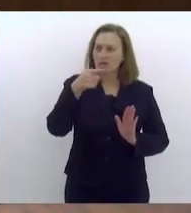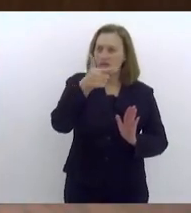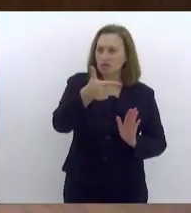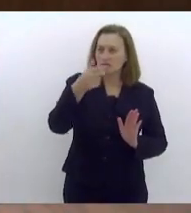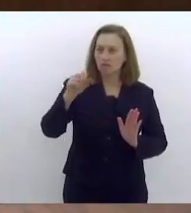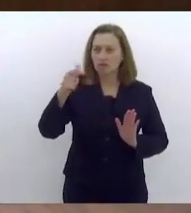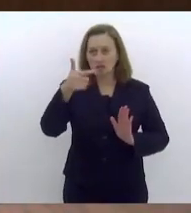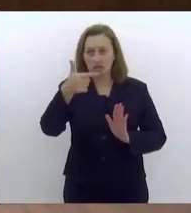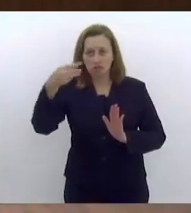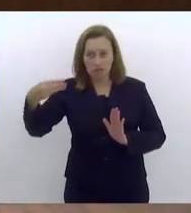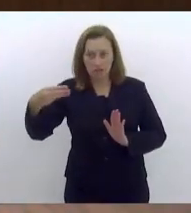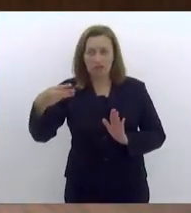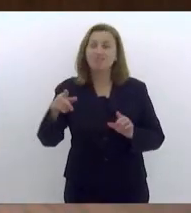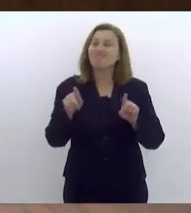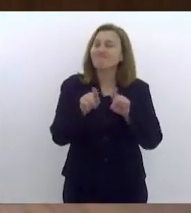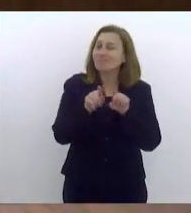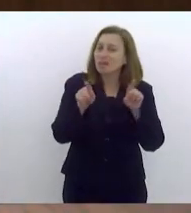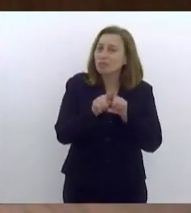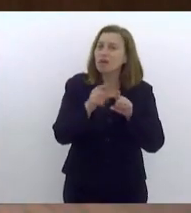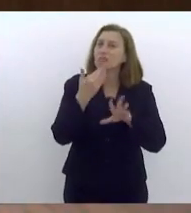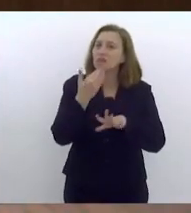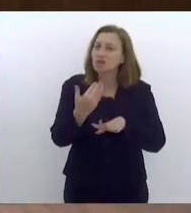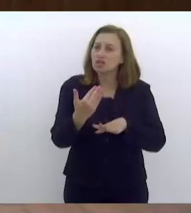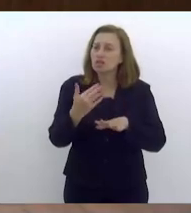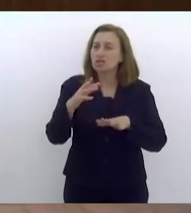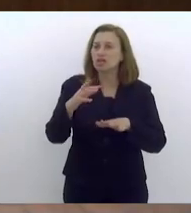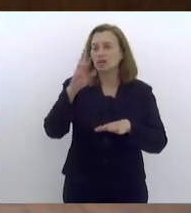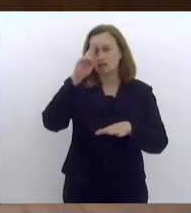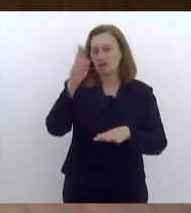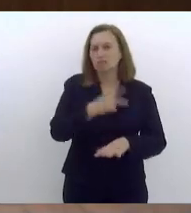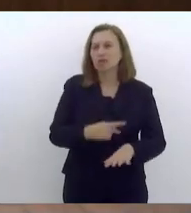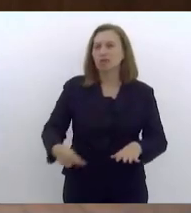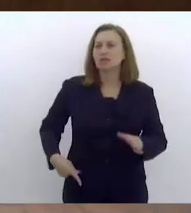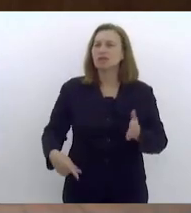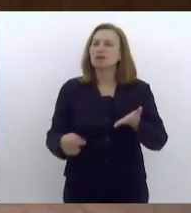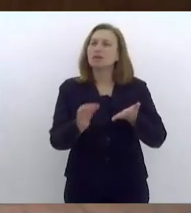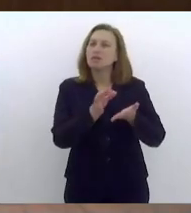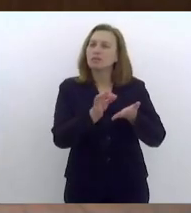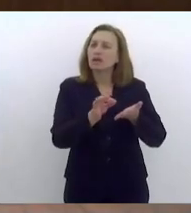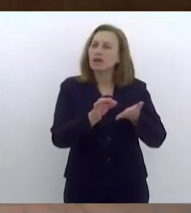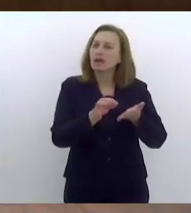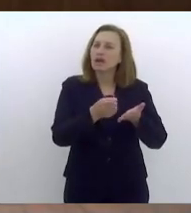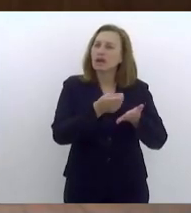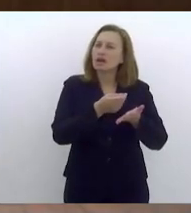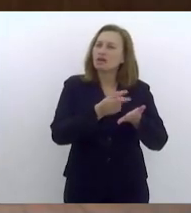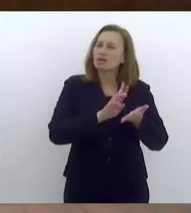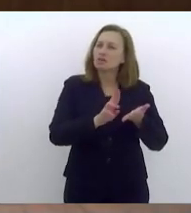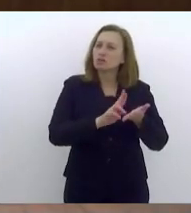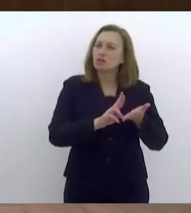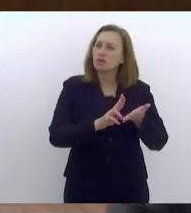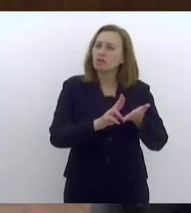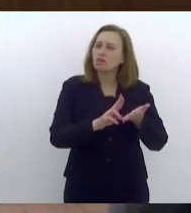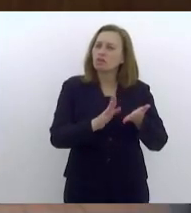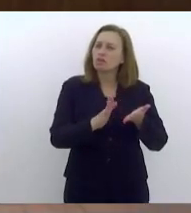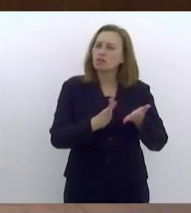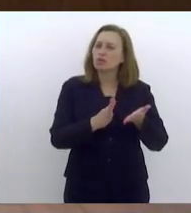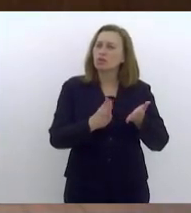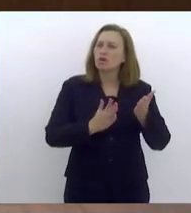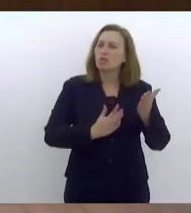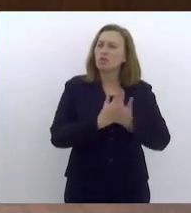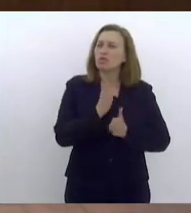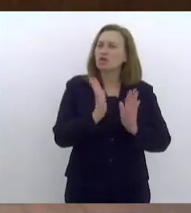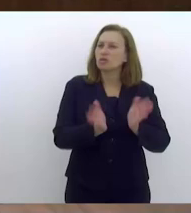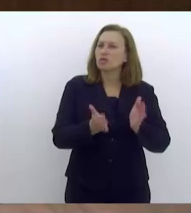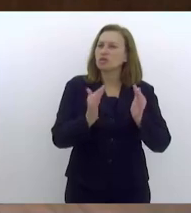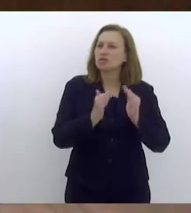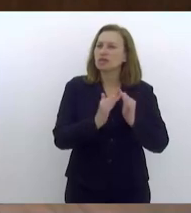345/23. E também pedir a senhora para me inscrever na declaração de voto sobre um projeto de lei meu que foi aprovado hoje aqui